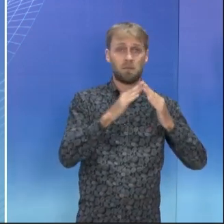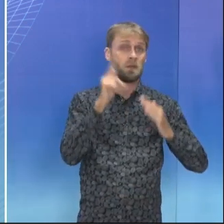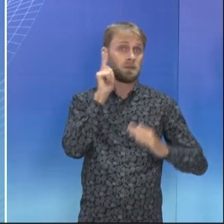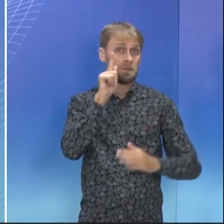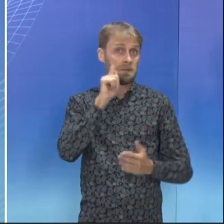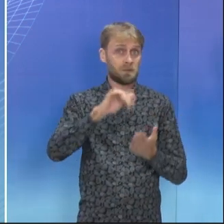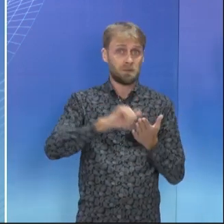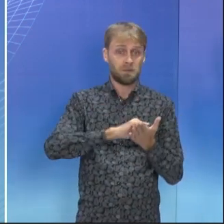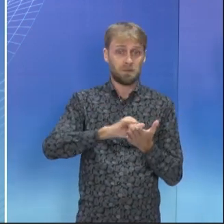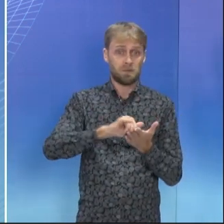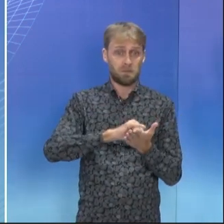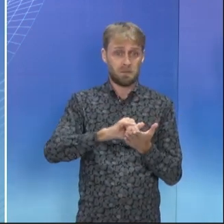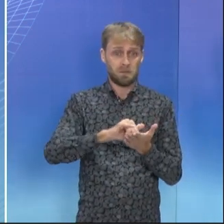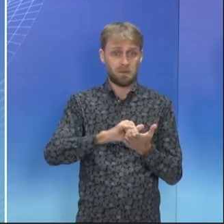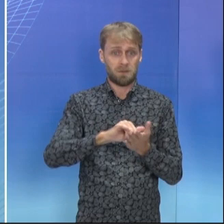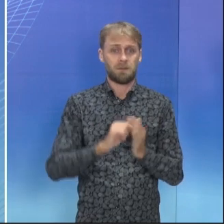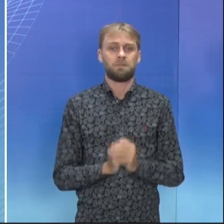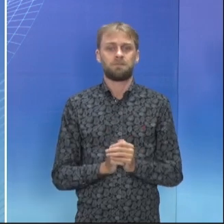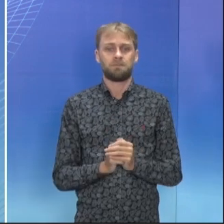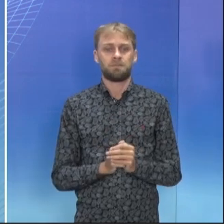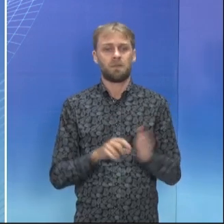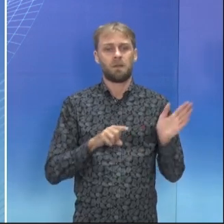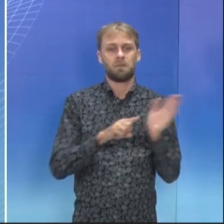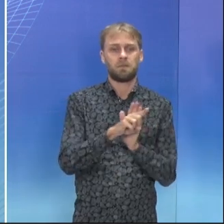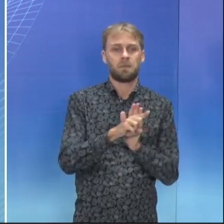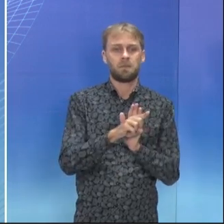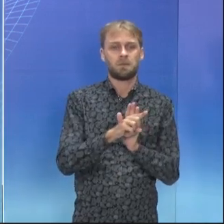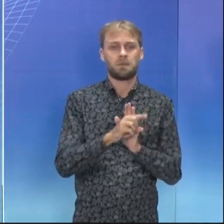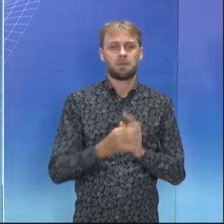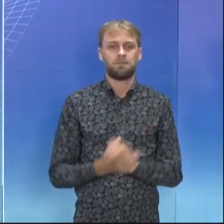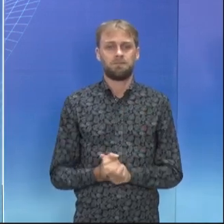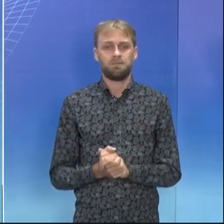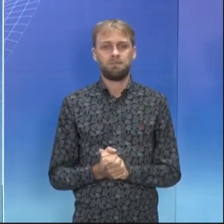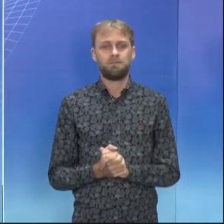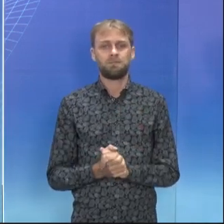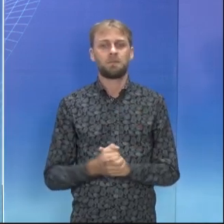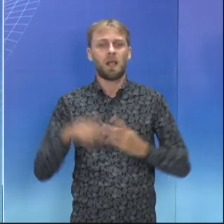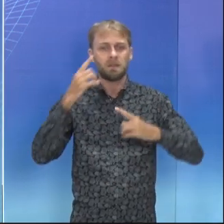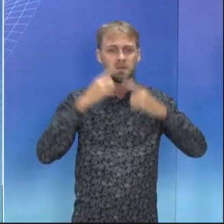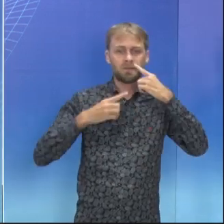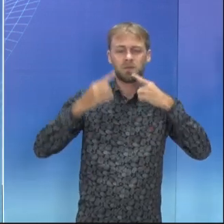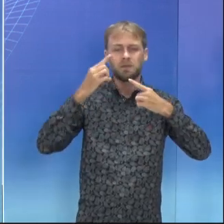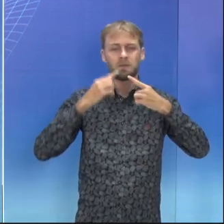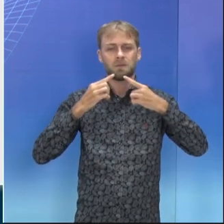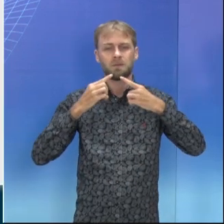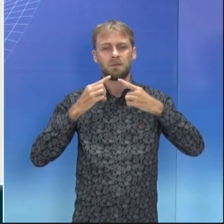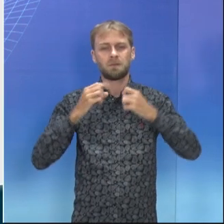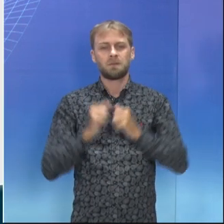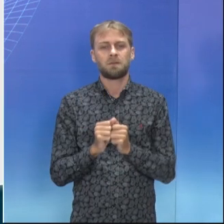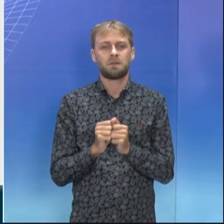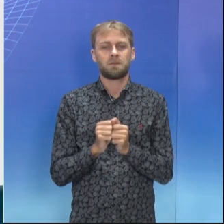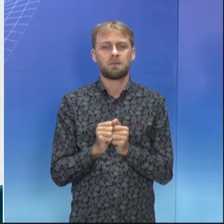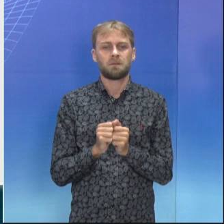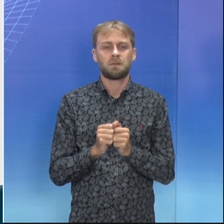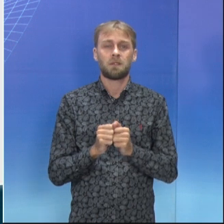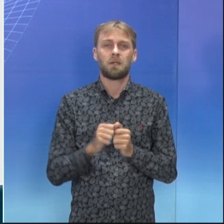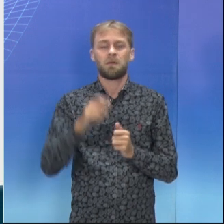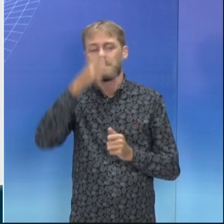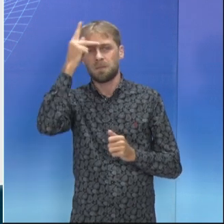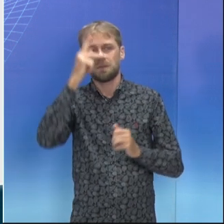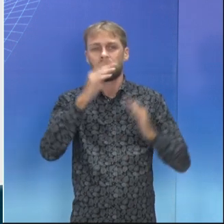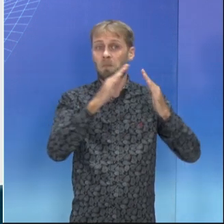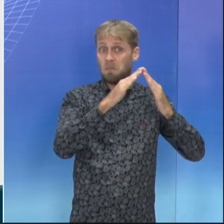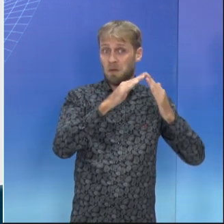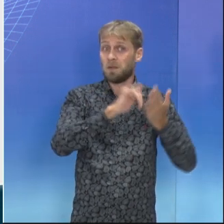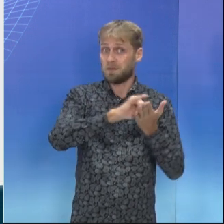uma população que mora nos Estados Unidos, em Nova York. Vamos lá para as questões? No discurso dirigido